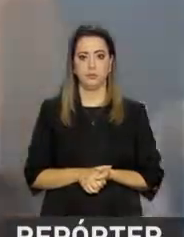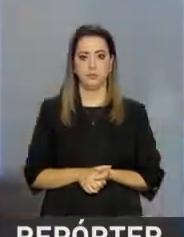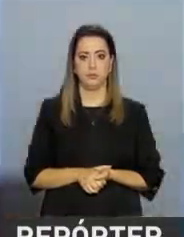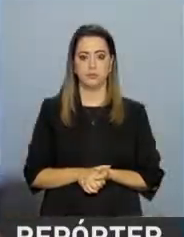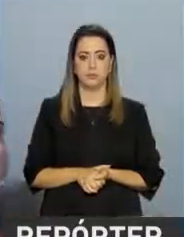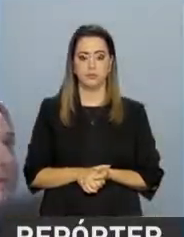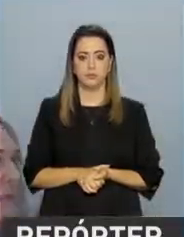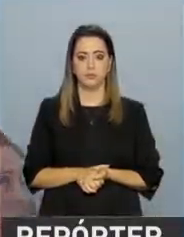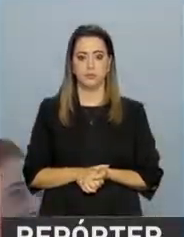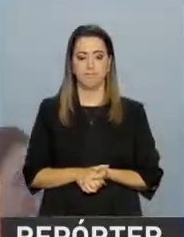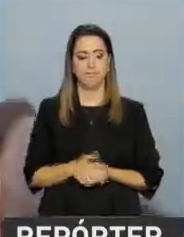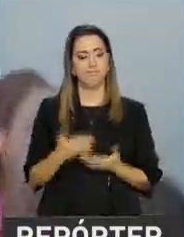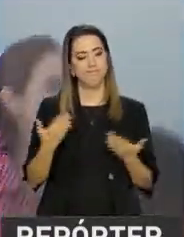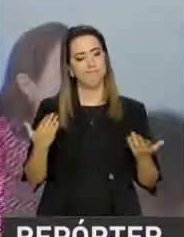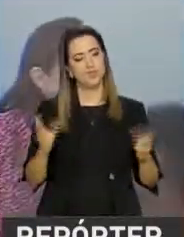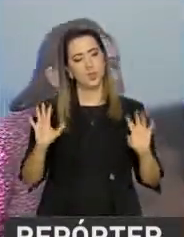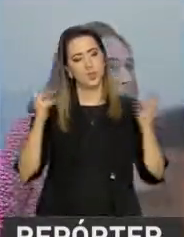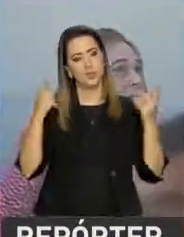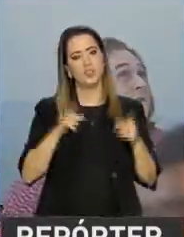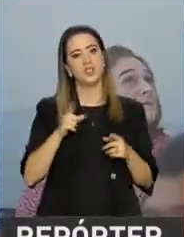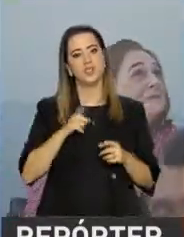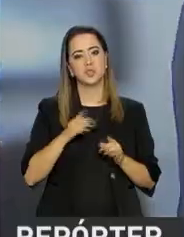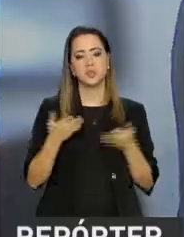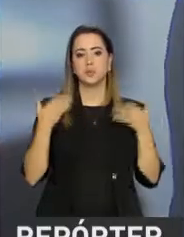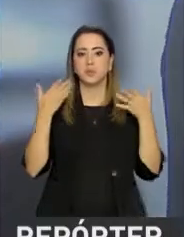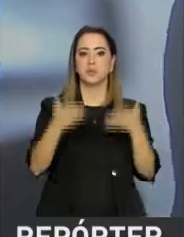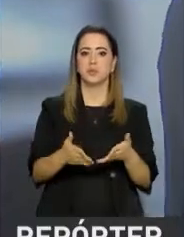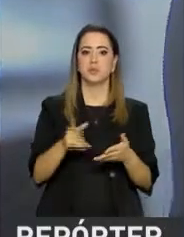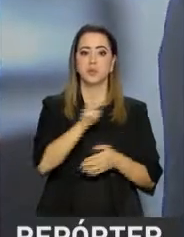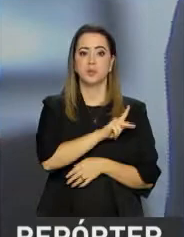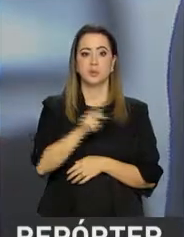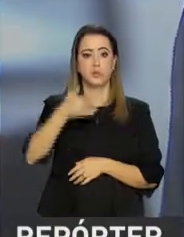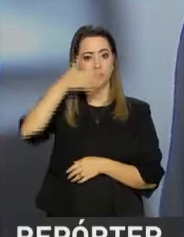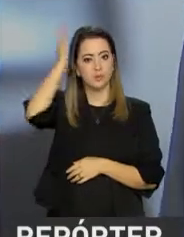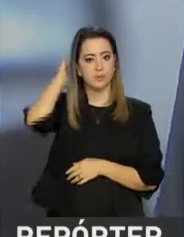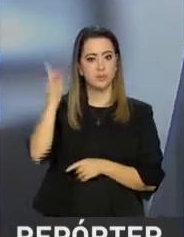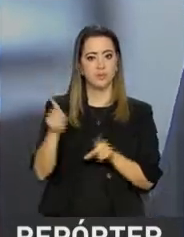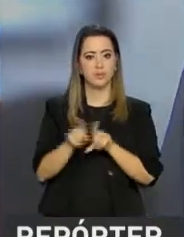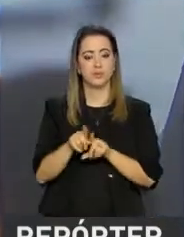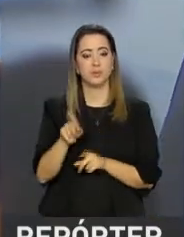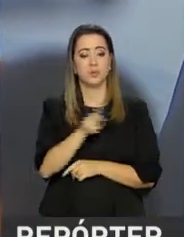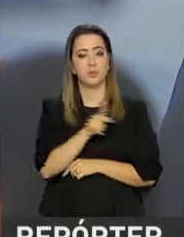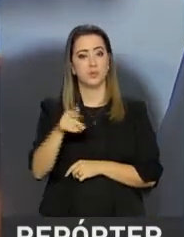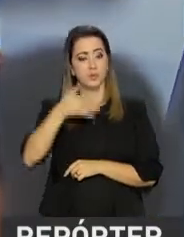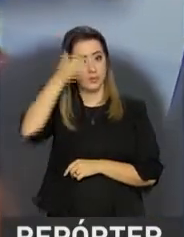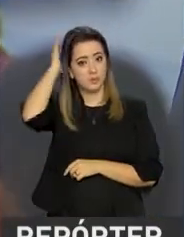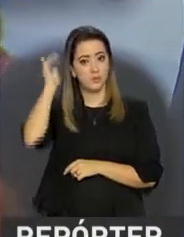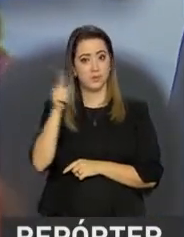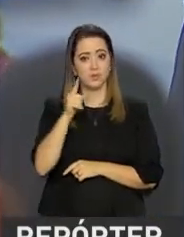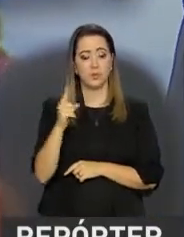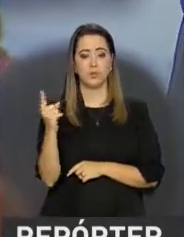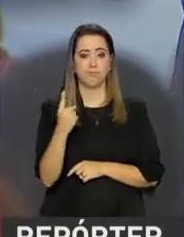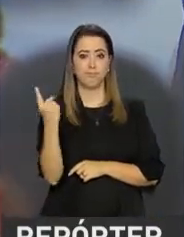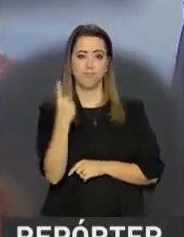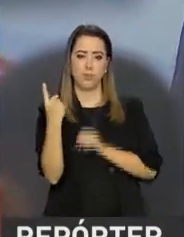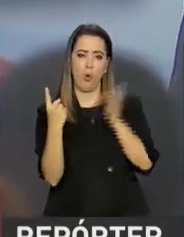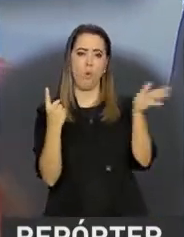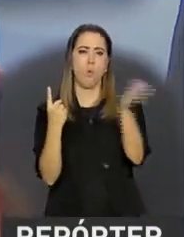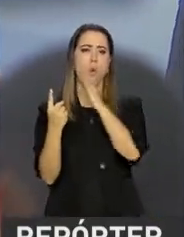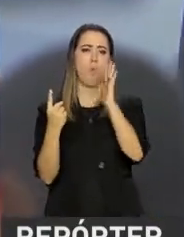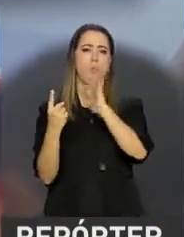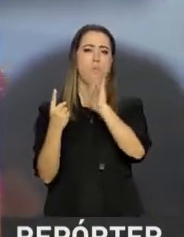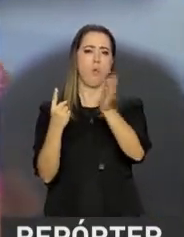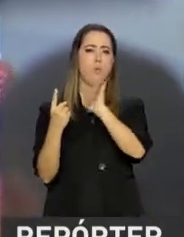um evento que contou até com a participação do presidente da república michel temer ao equilibrar uma bola de